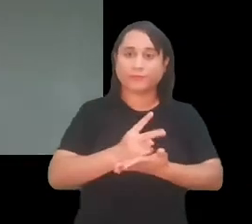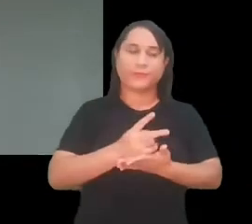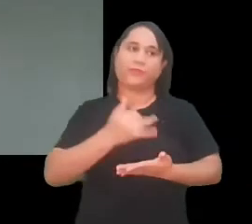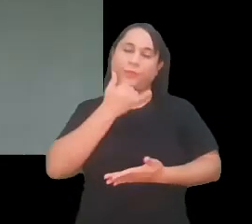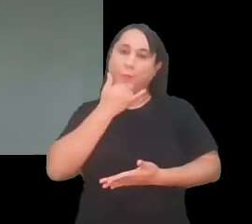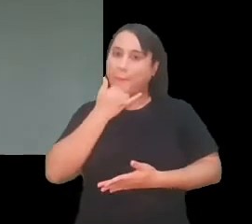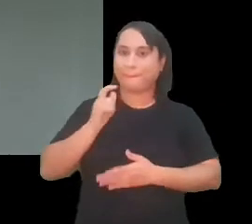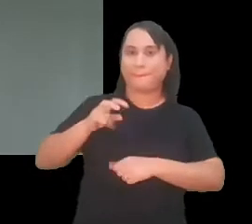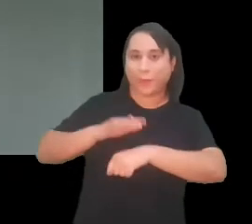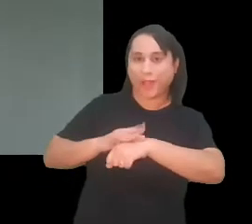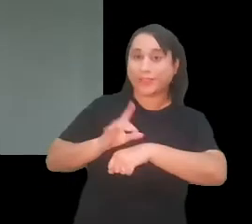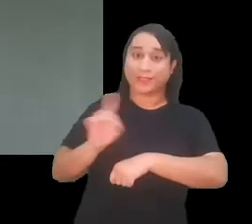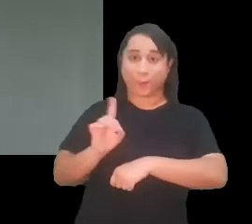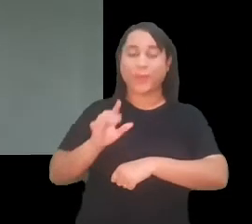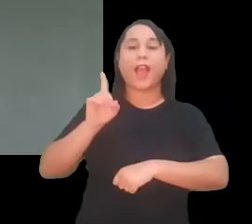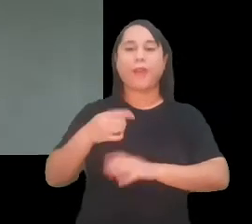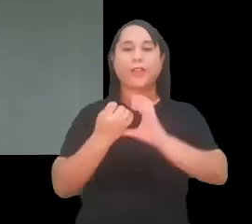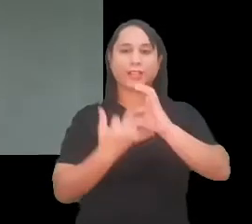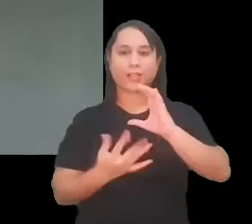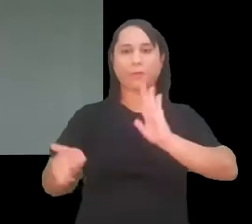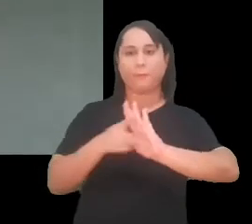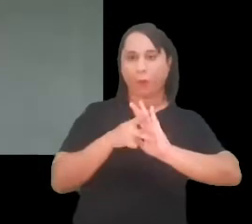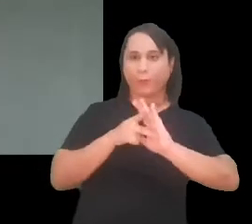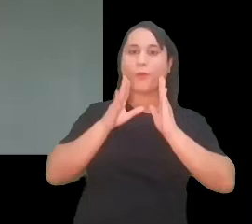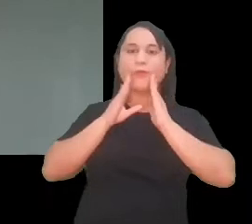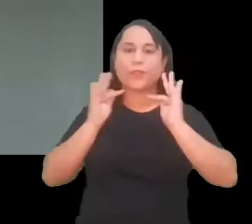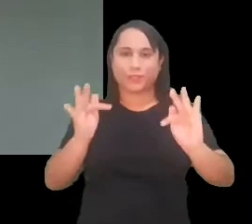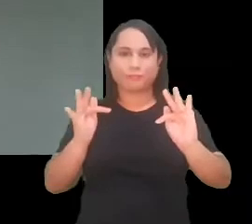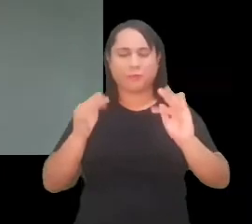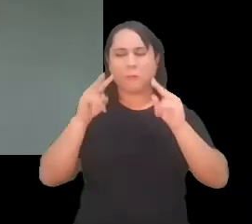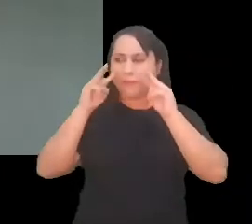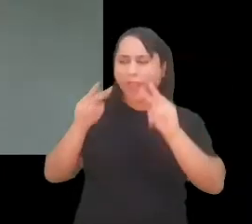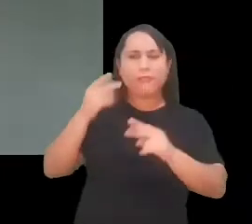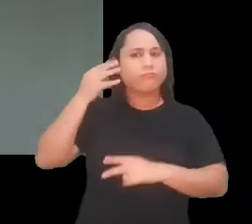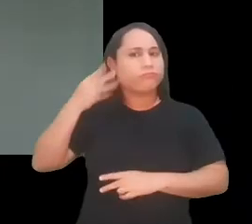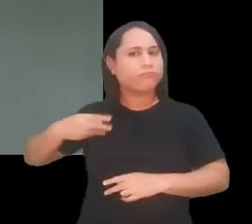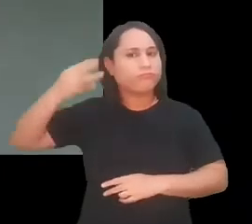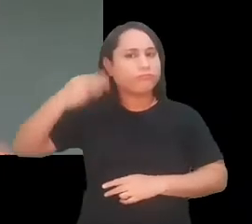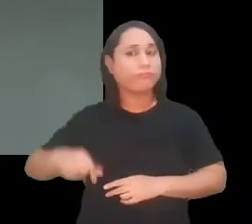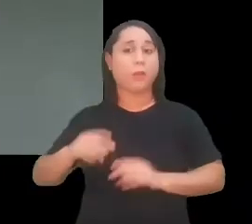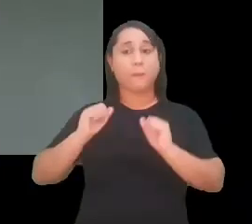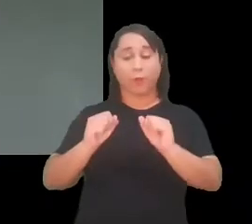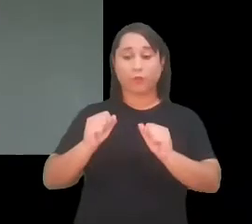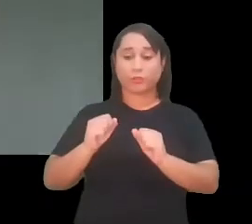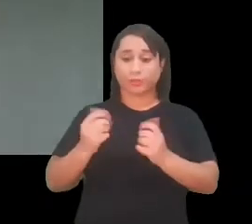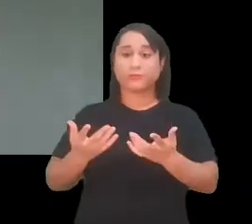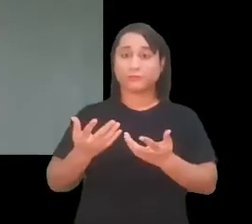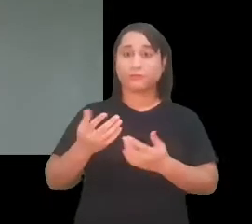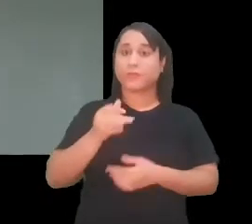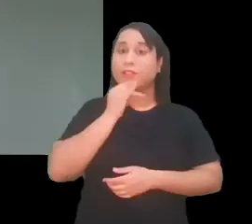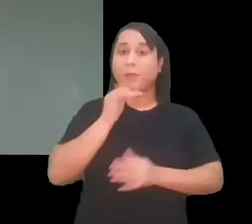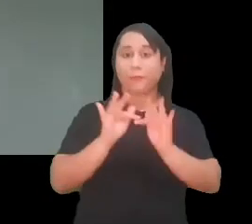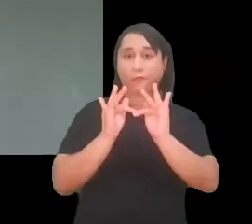que ela não é uma doença, é uma característica fenotípica. E segundo, que ela não fica para sempre. Pode ser que um casal, por exemplo, tenha 2 filhas e aí não vai